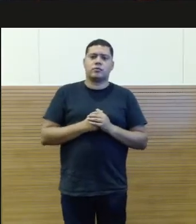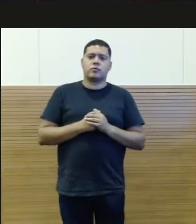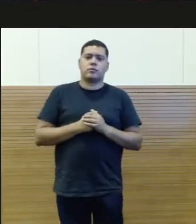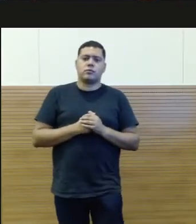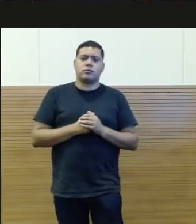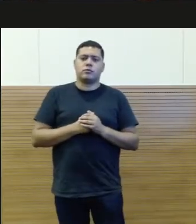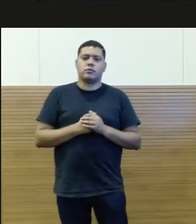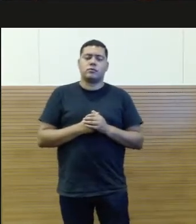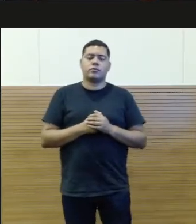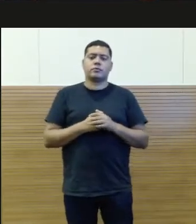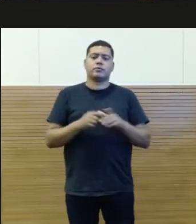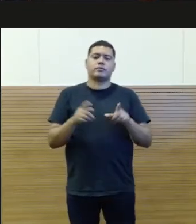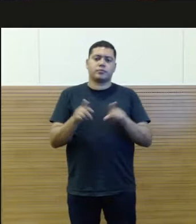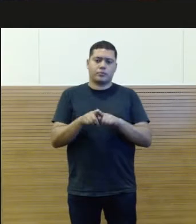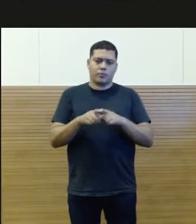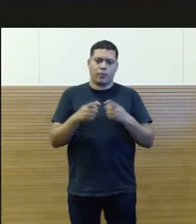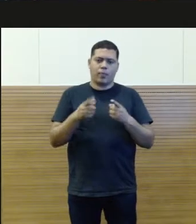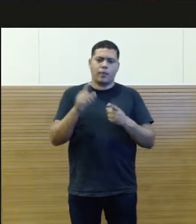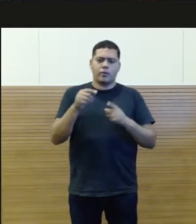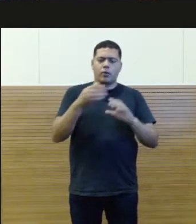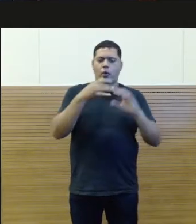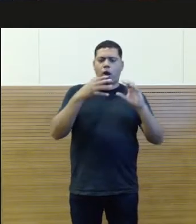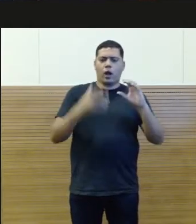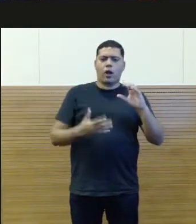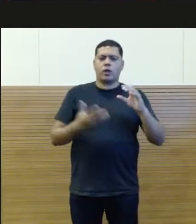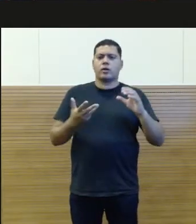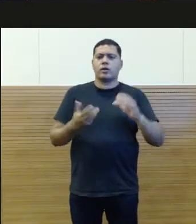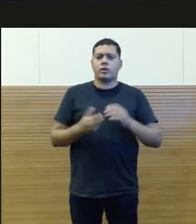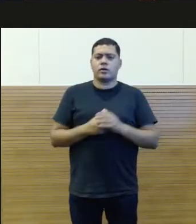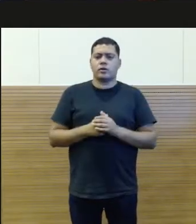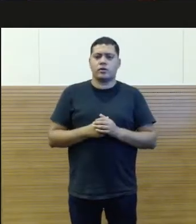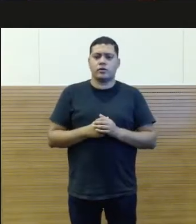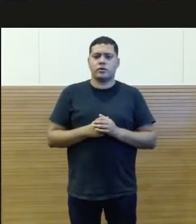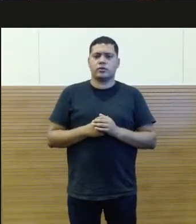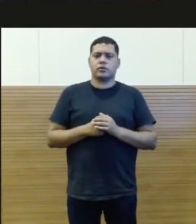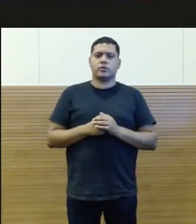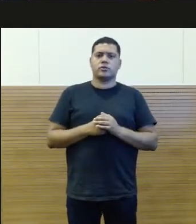que eles proporcionam, que são características que também... Tem